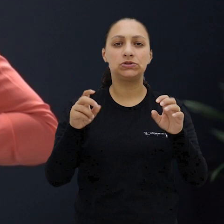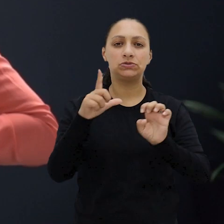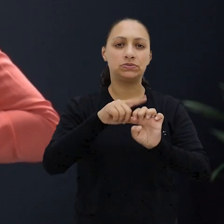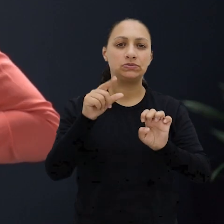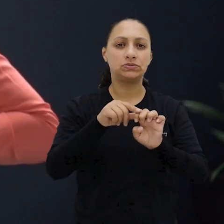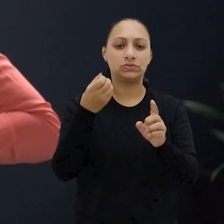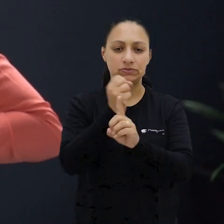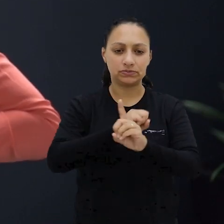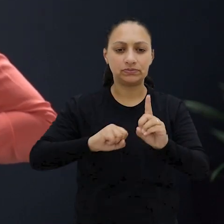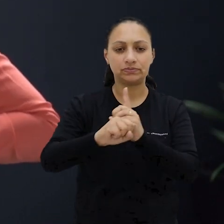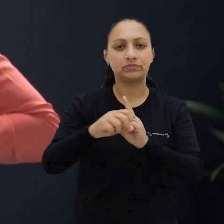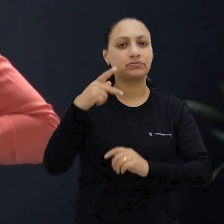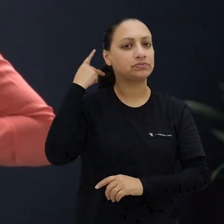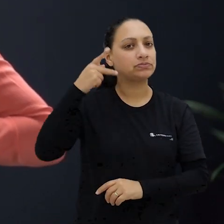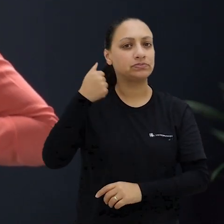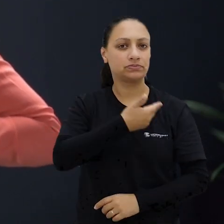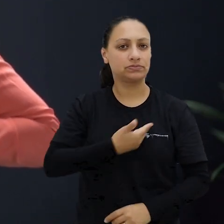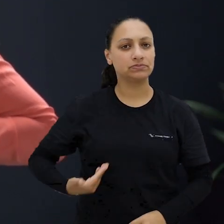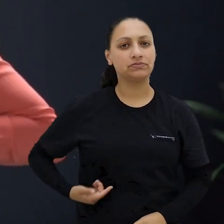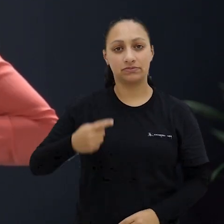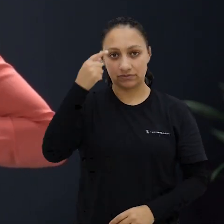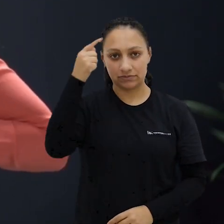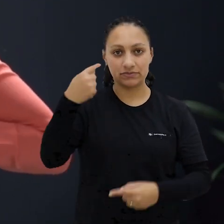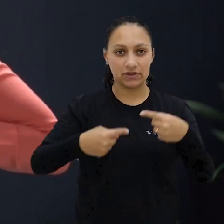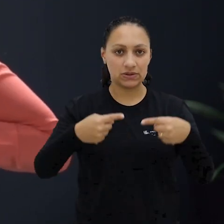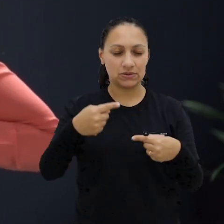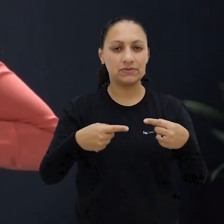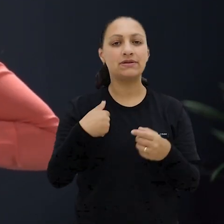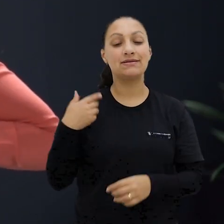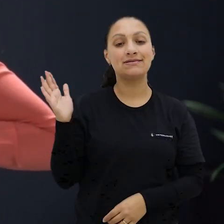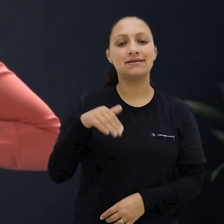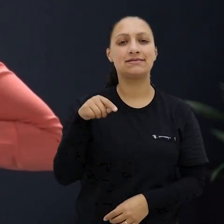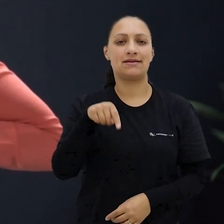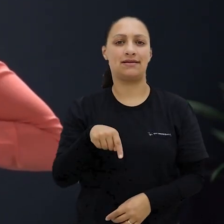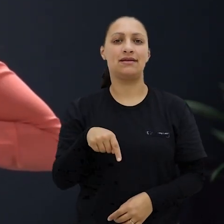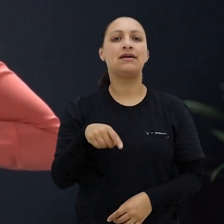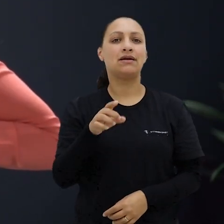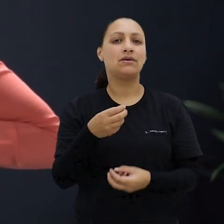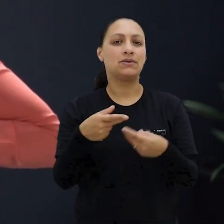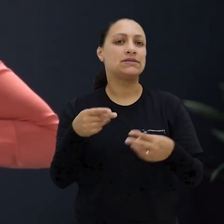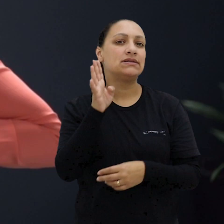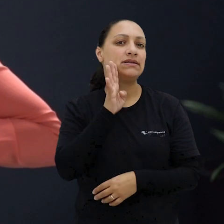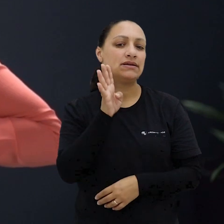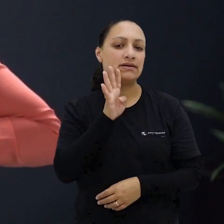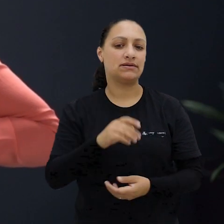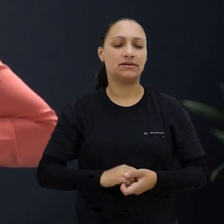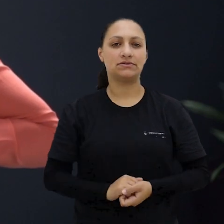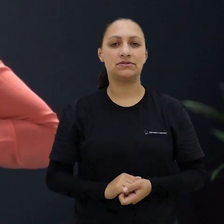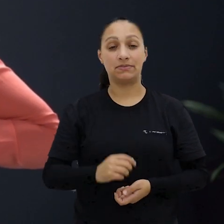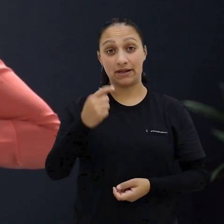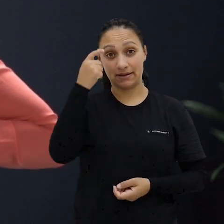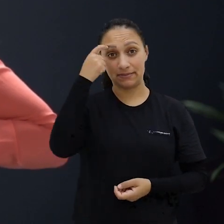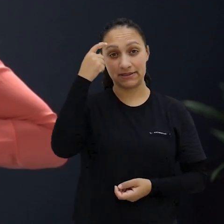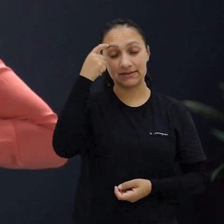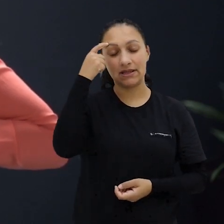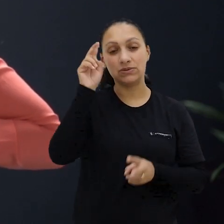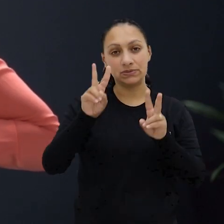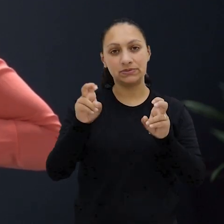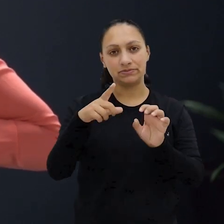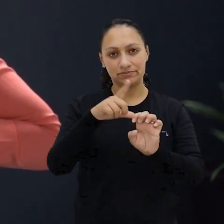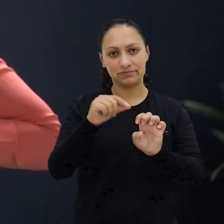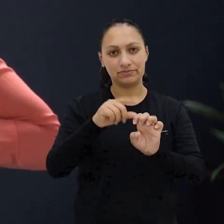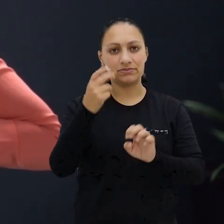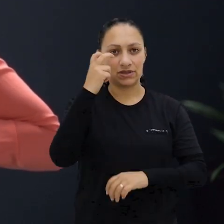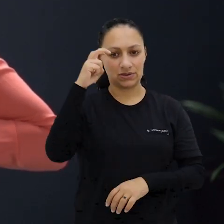sociedade, a políticas públicas. Então, a ideia é discutir, trazer gente aqui para discutir coisas legais, que é a inovação, empreendedorismo